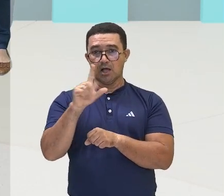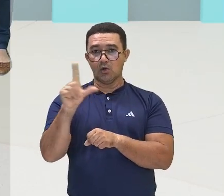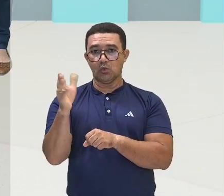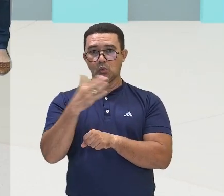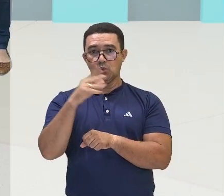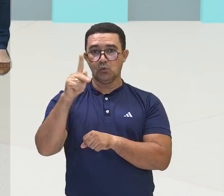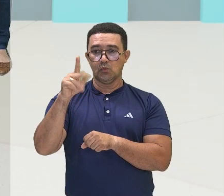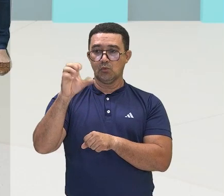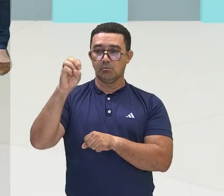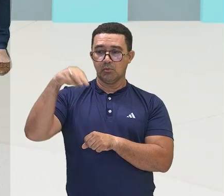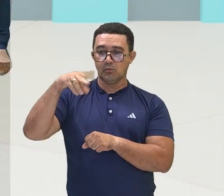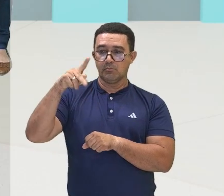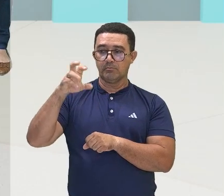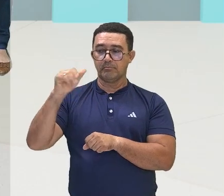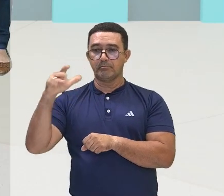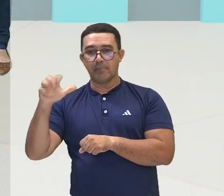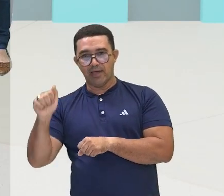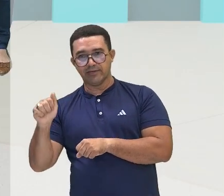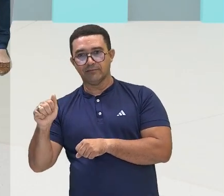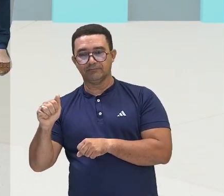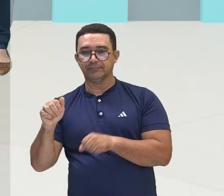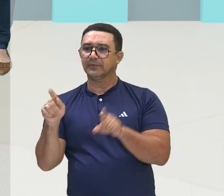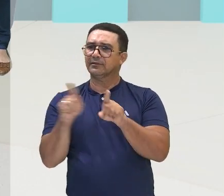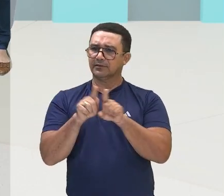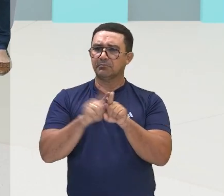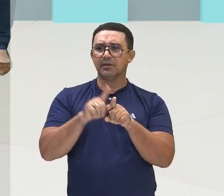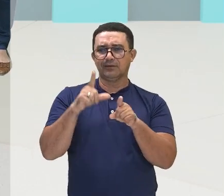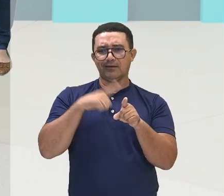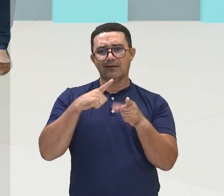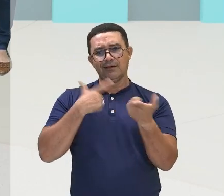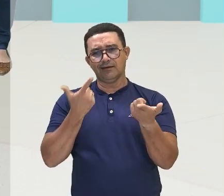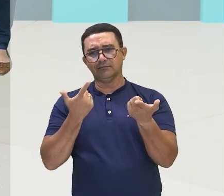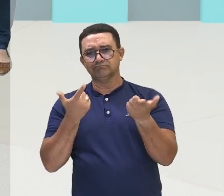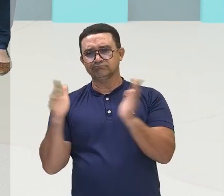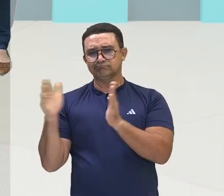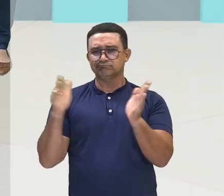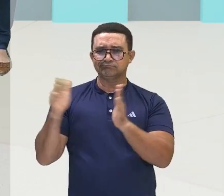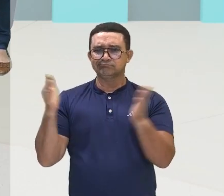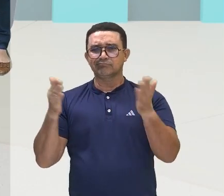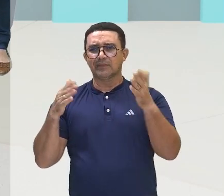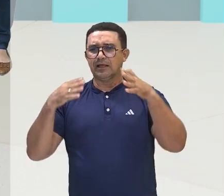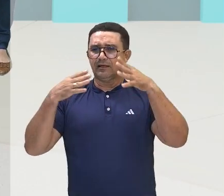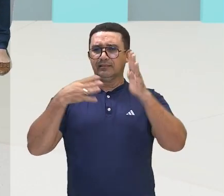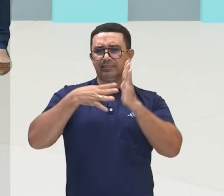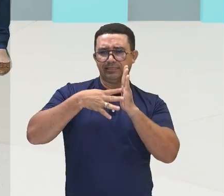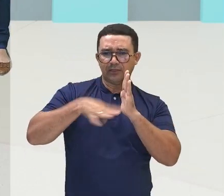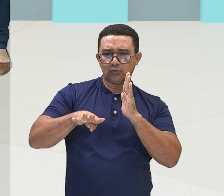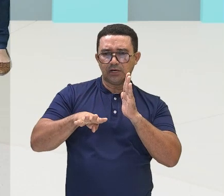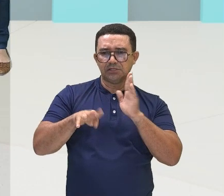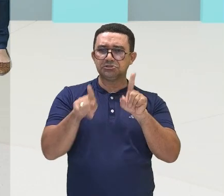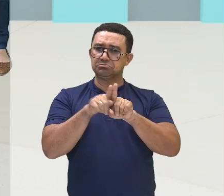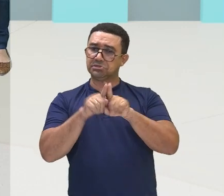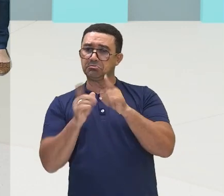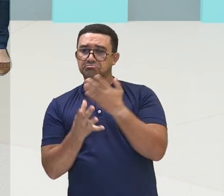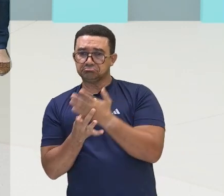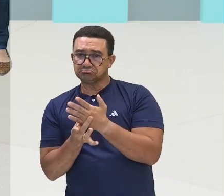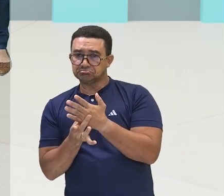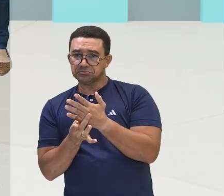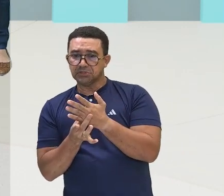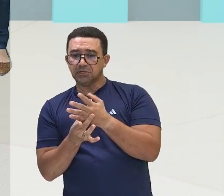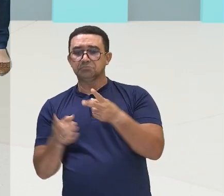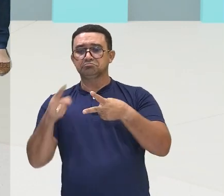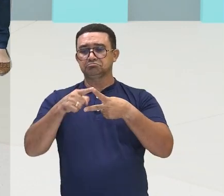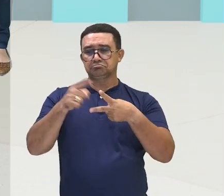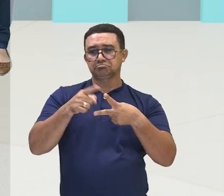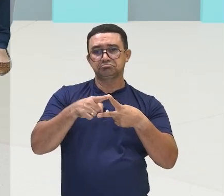o naturalismo, a gente já vai falar dele, e fica também entre o realismo, tá bom? Porque ele apresenta características tanto de